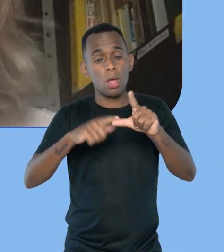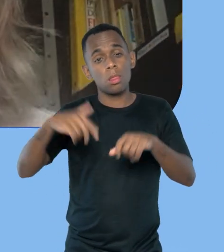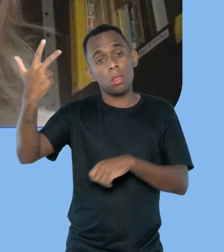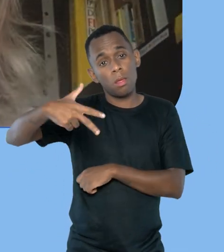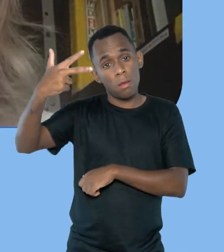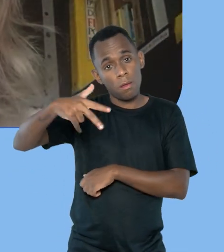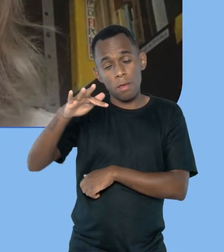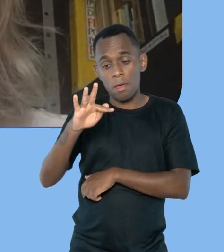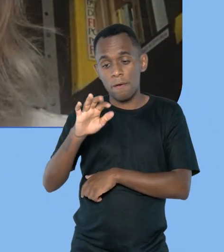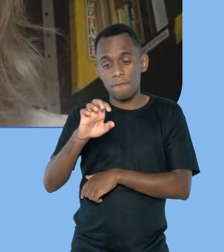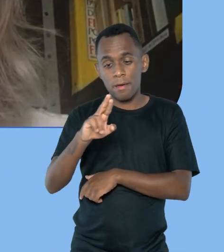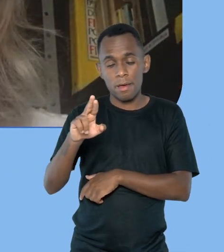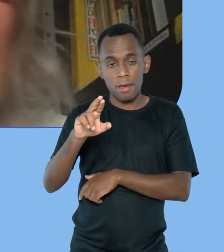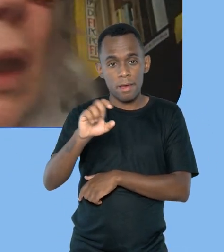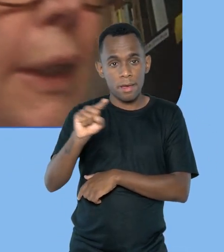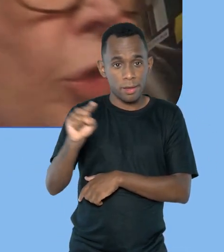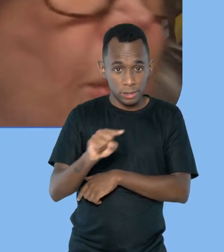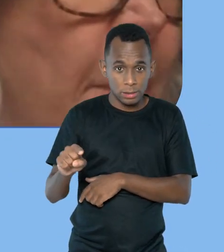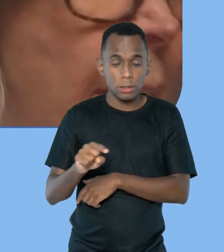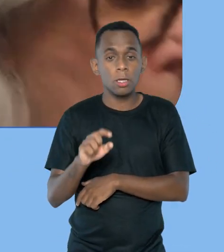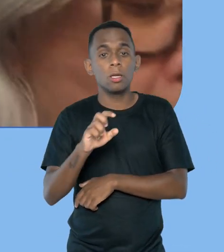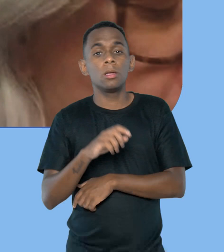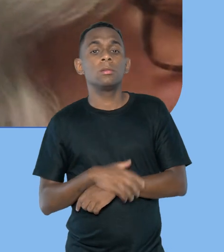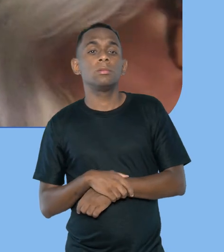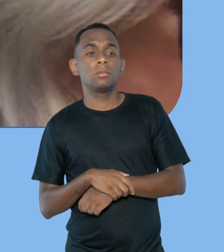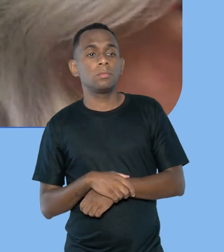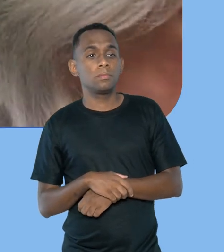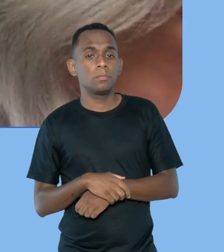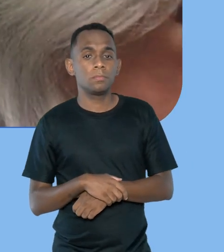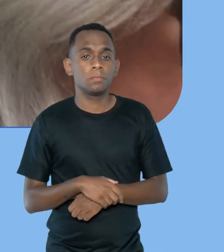do Ferrez, que chama